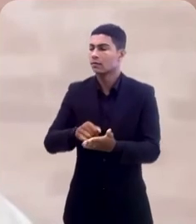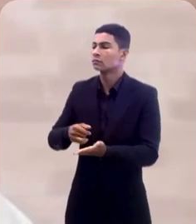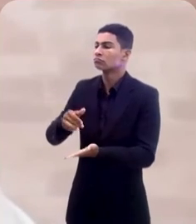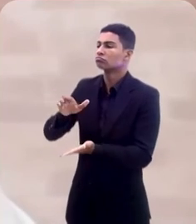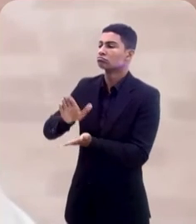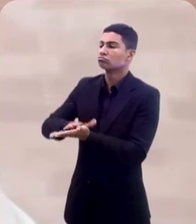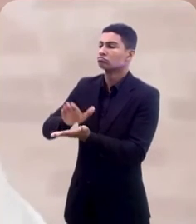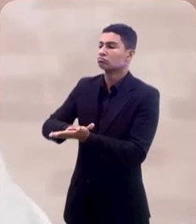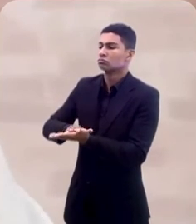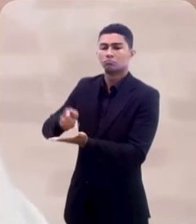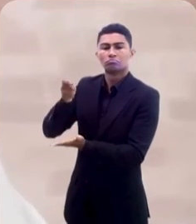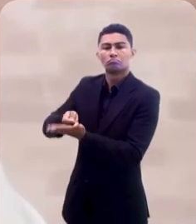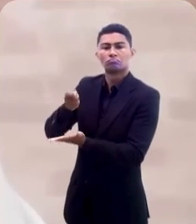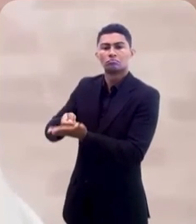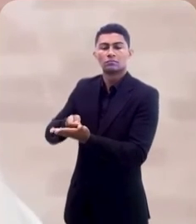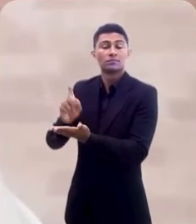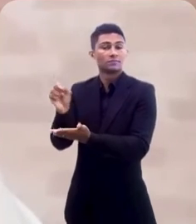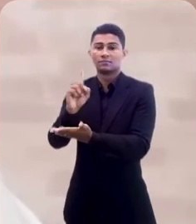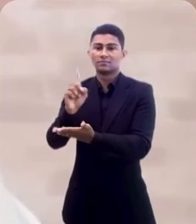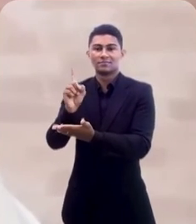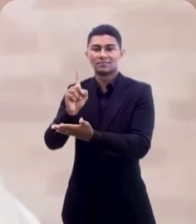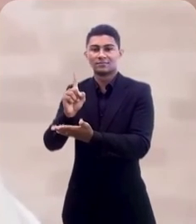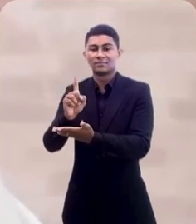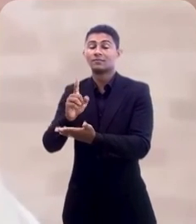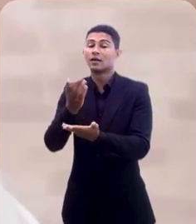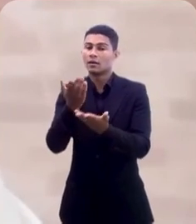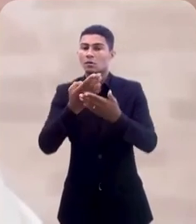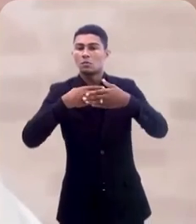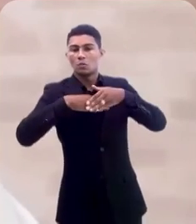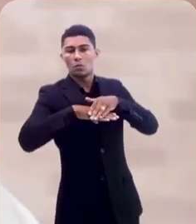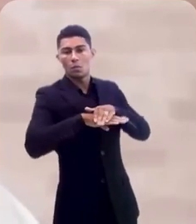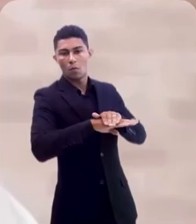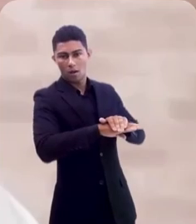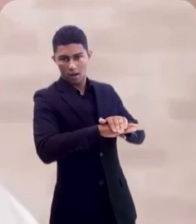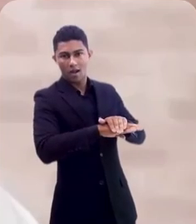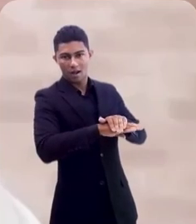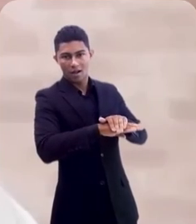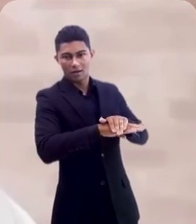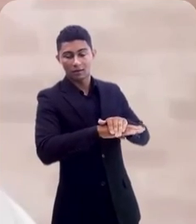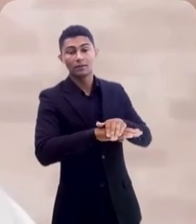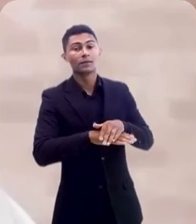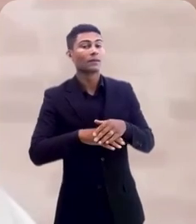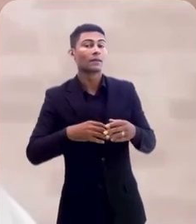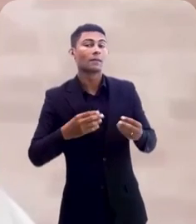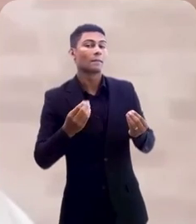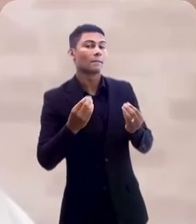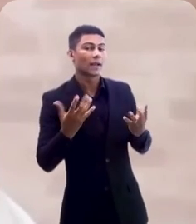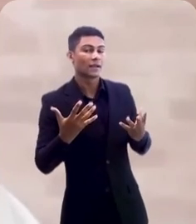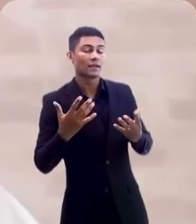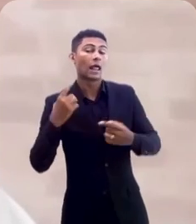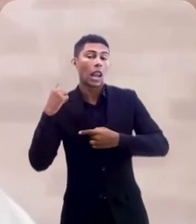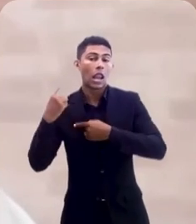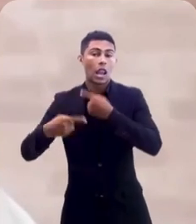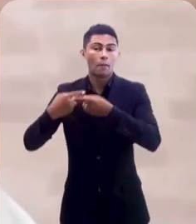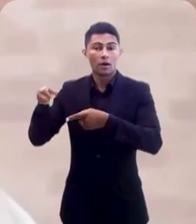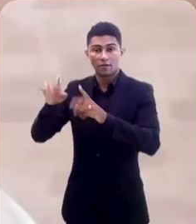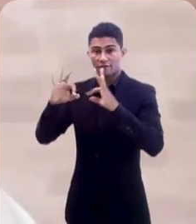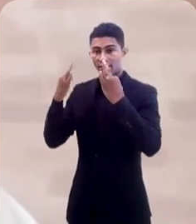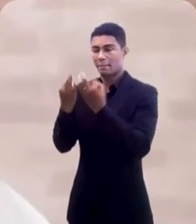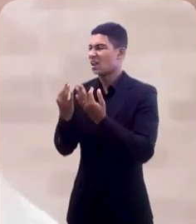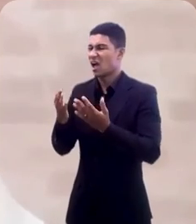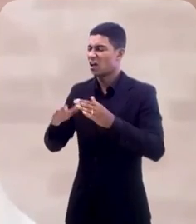ficará anotado, represado, para o caso da família vender o